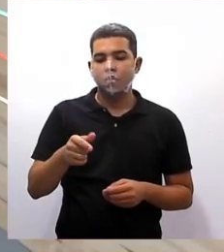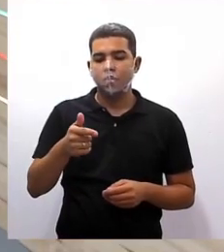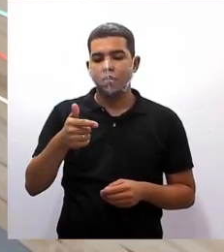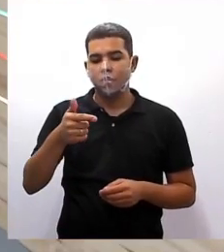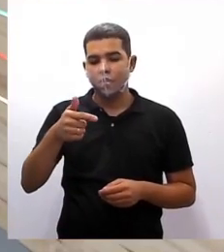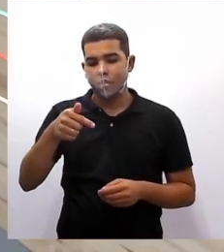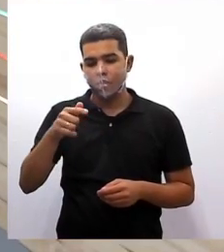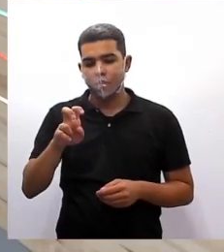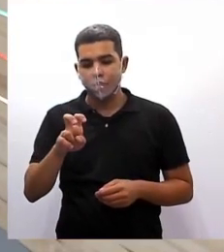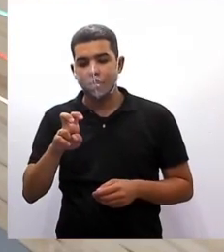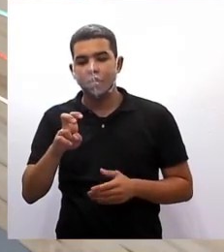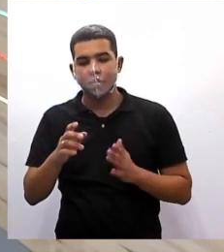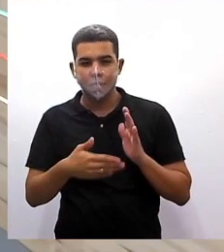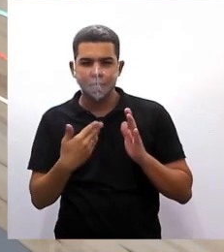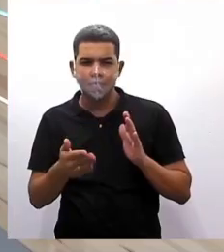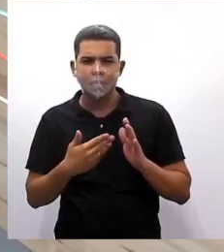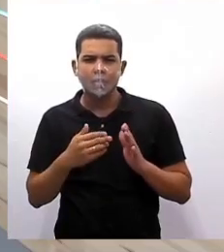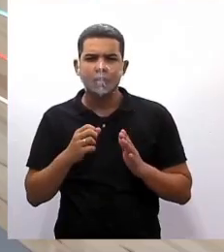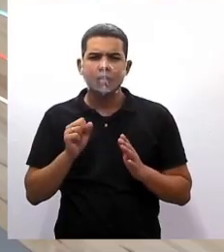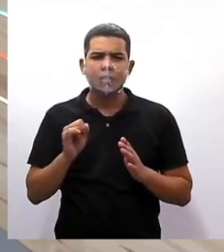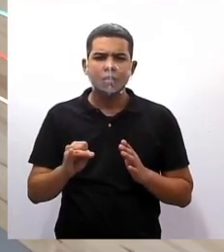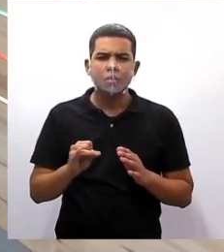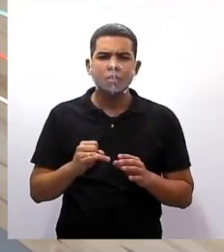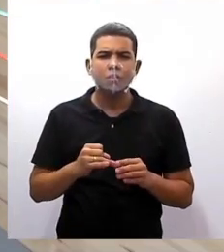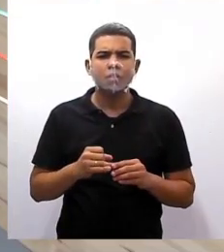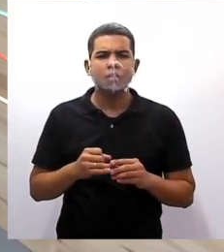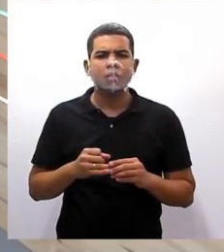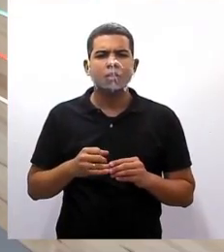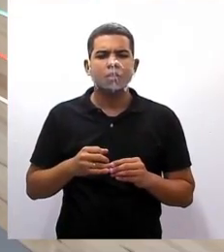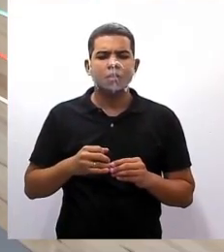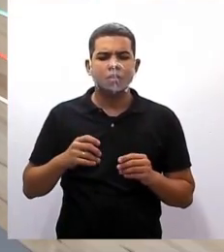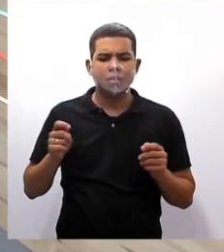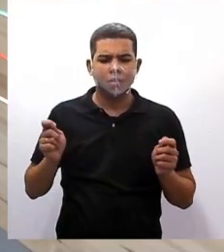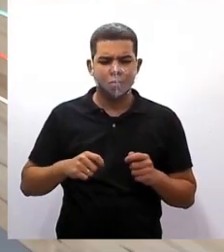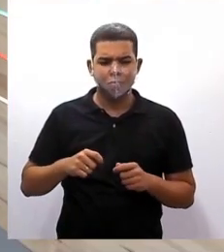11,75 páginas. Será que uma página tem